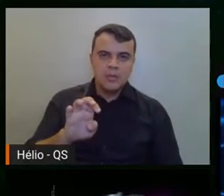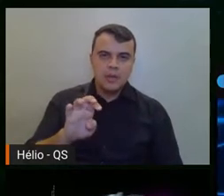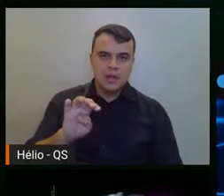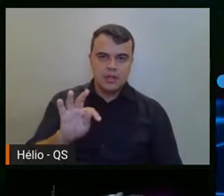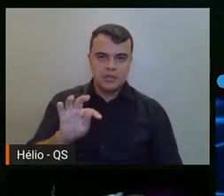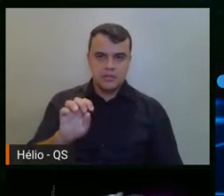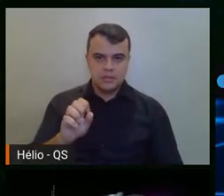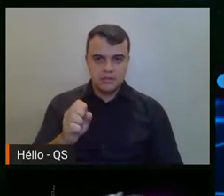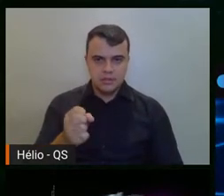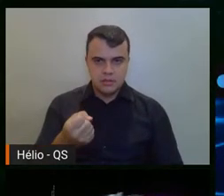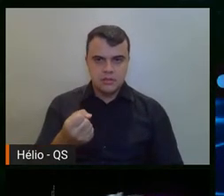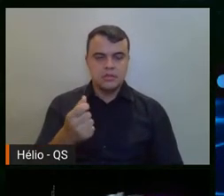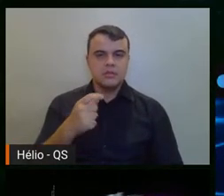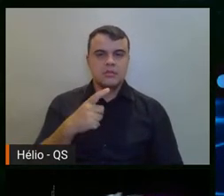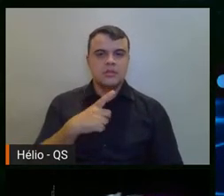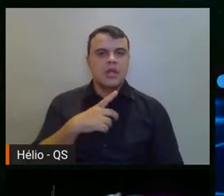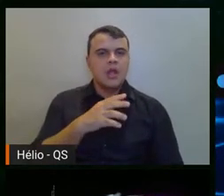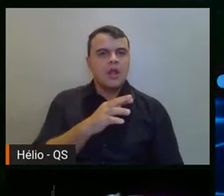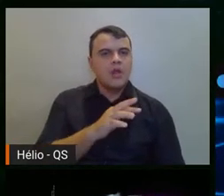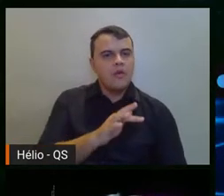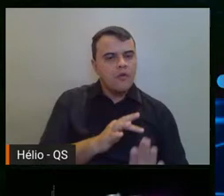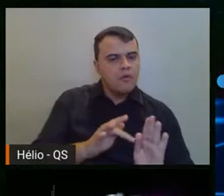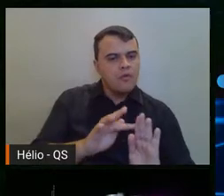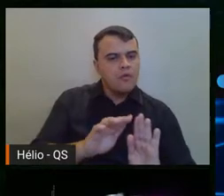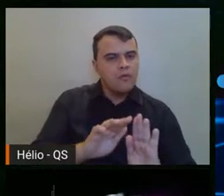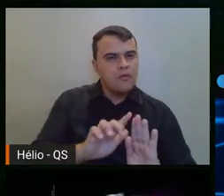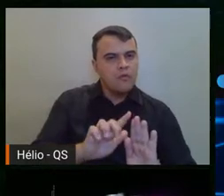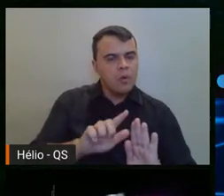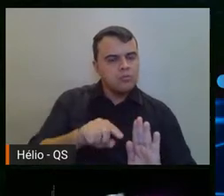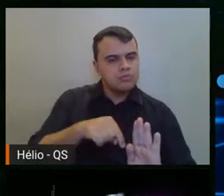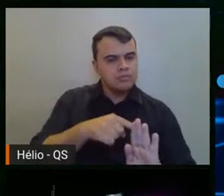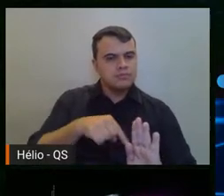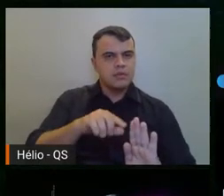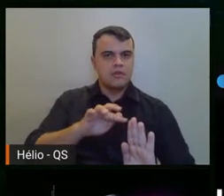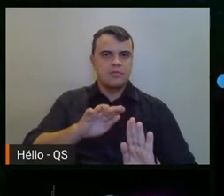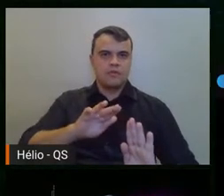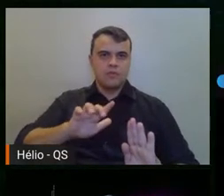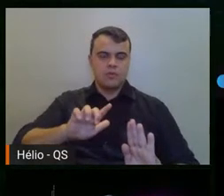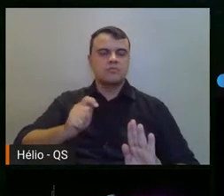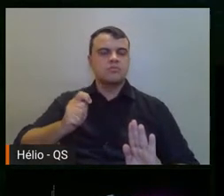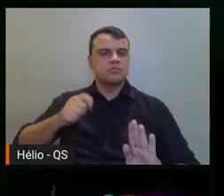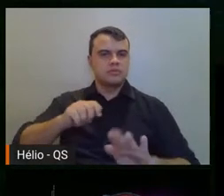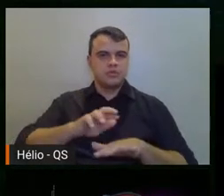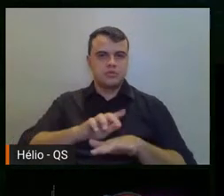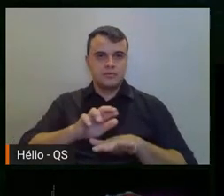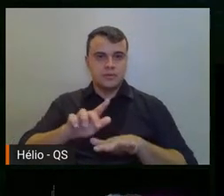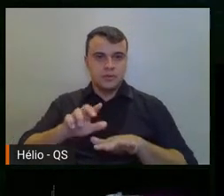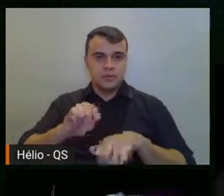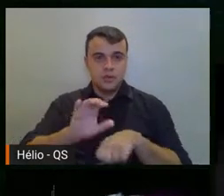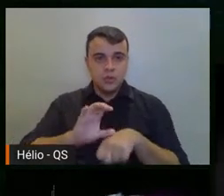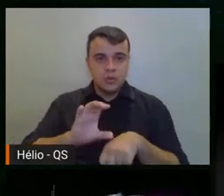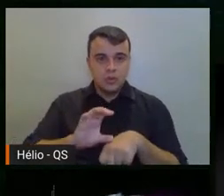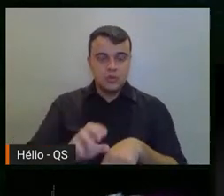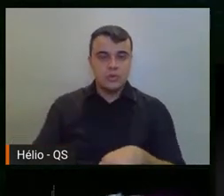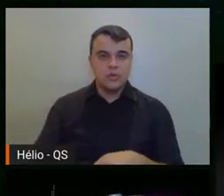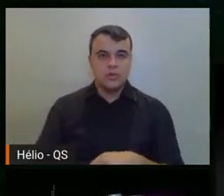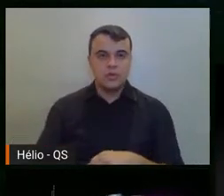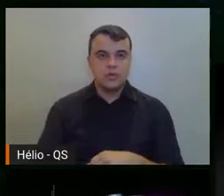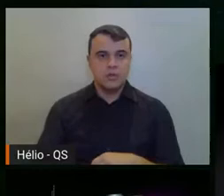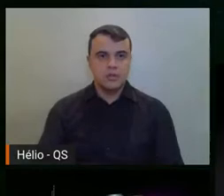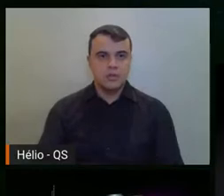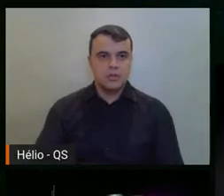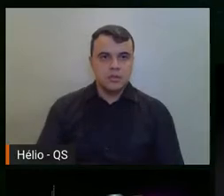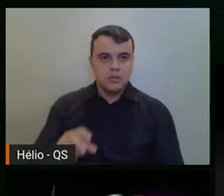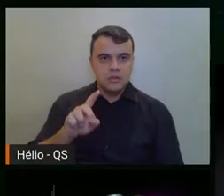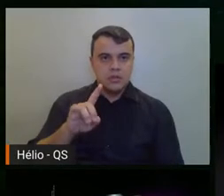tem que contar para o script tem uma série de coisas sendo lançadas né de informações e aqui mostra também no display né